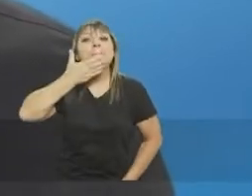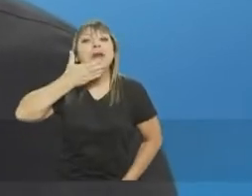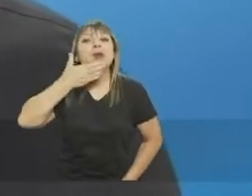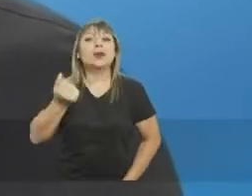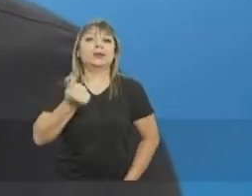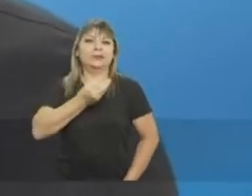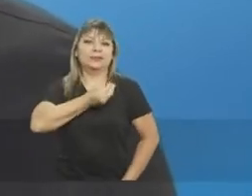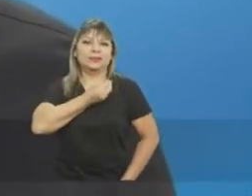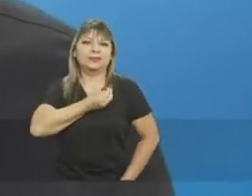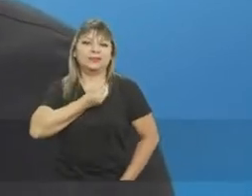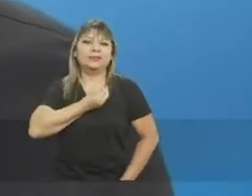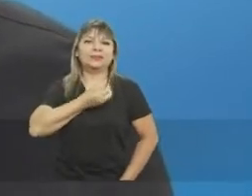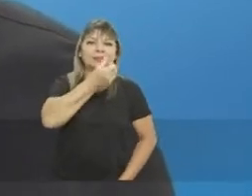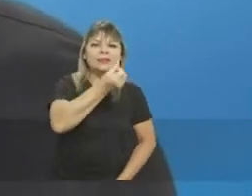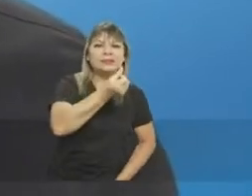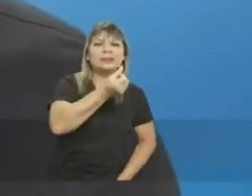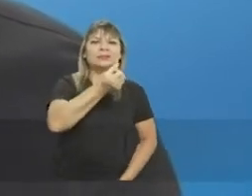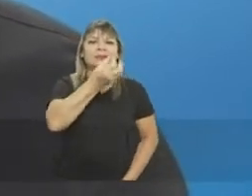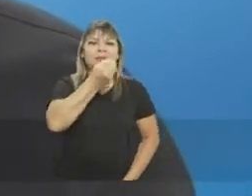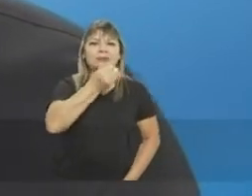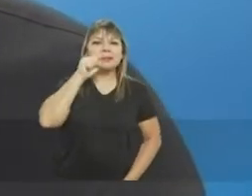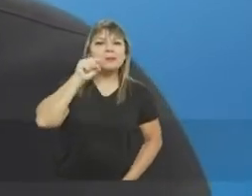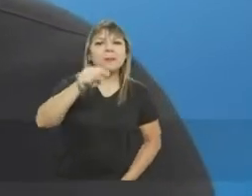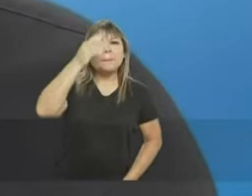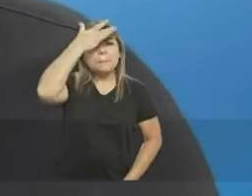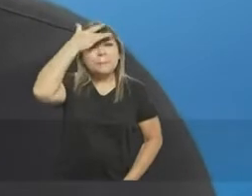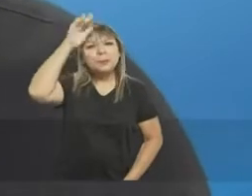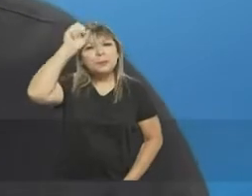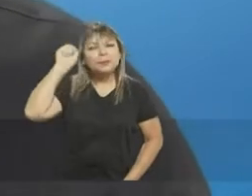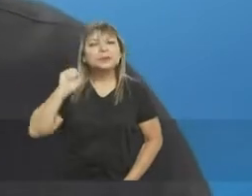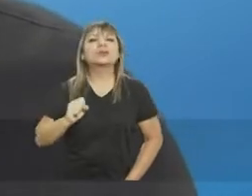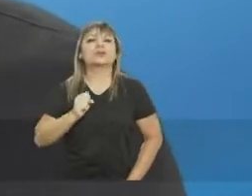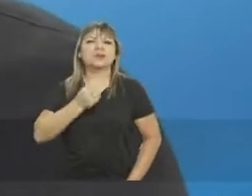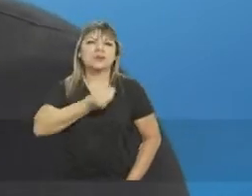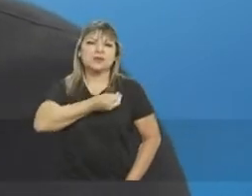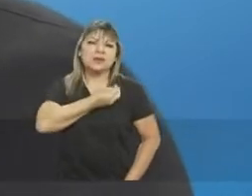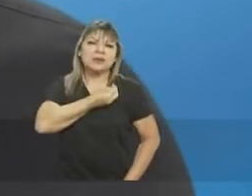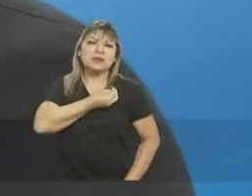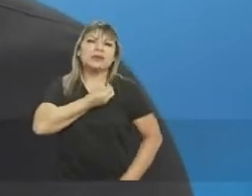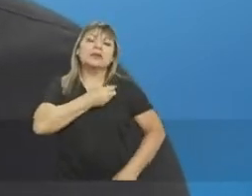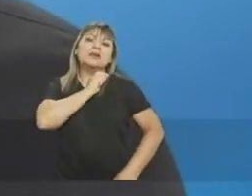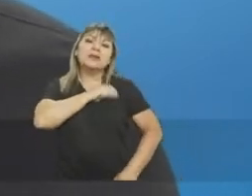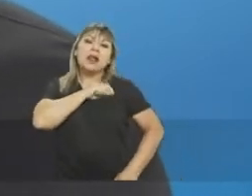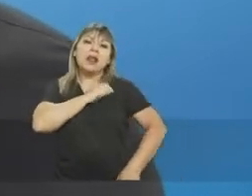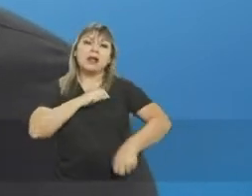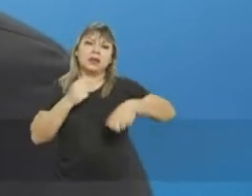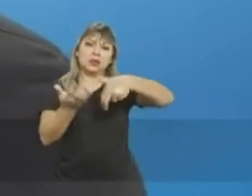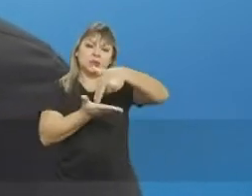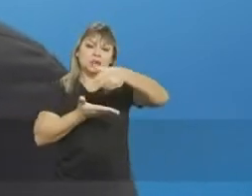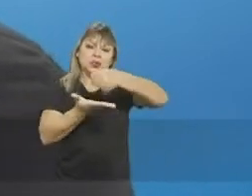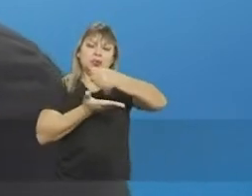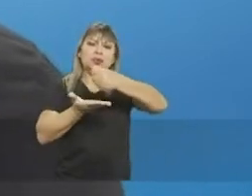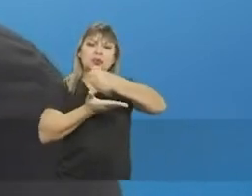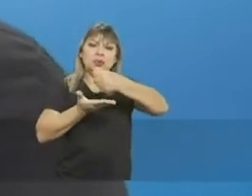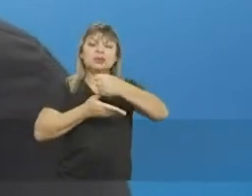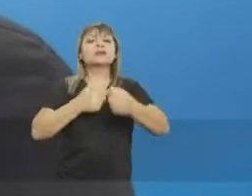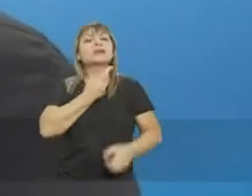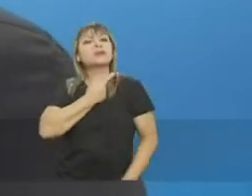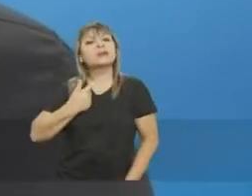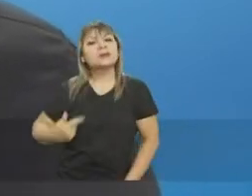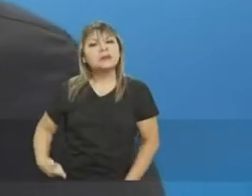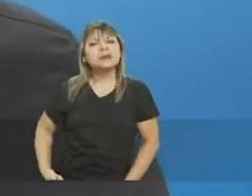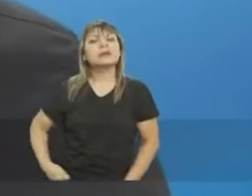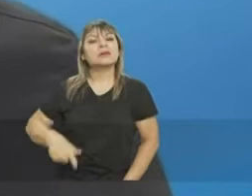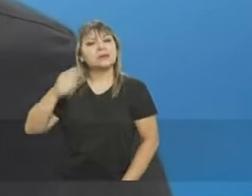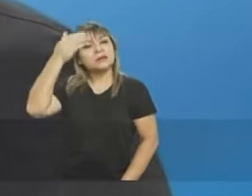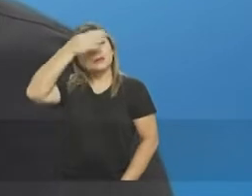Sul para melhorar a vida de mais de 600 mil sul-mato-grossenses que sobrevivem com menos de um salário mínimo por mês.